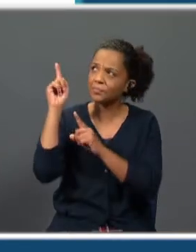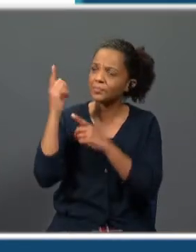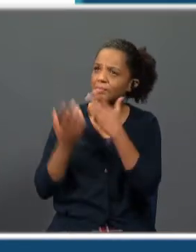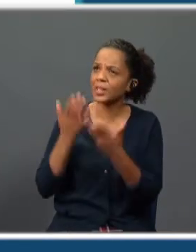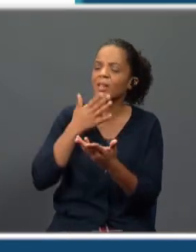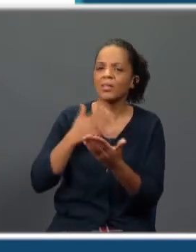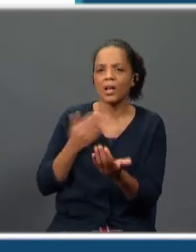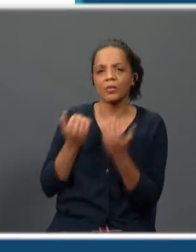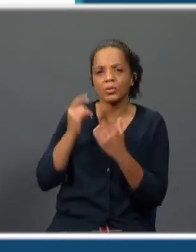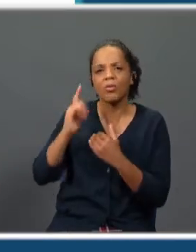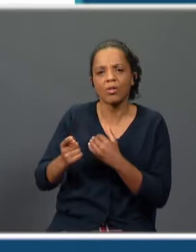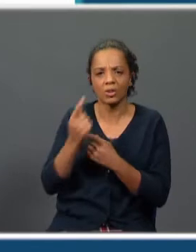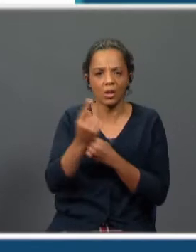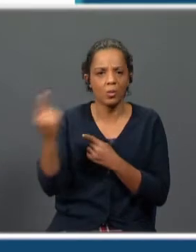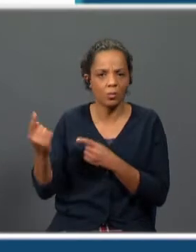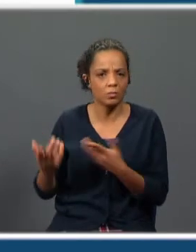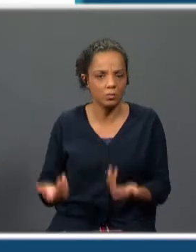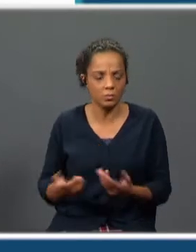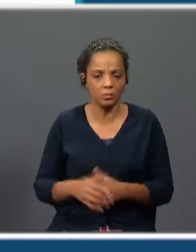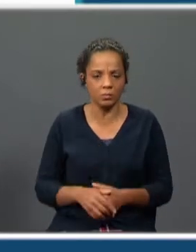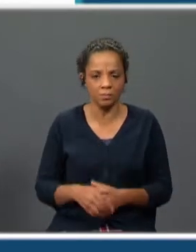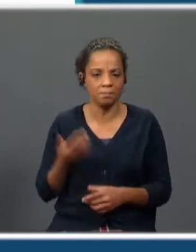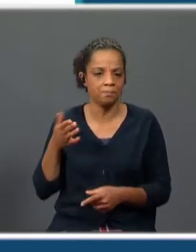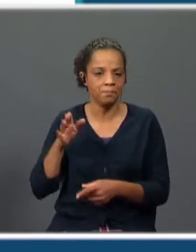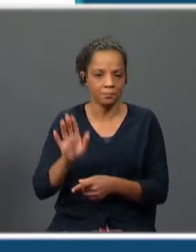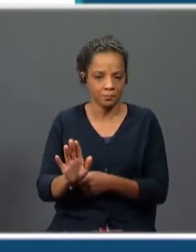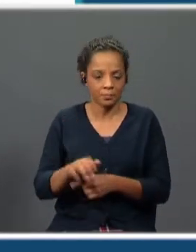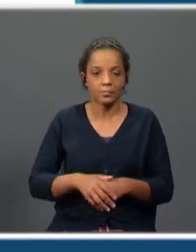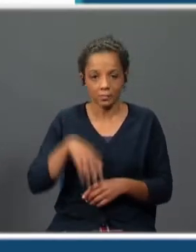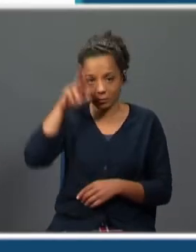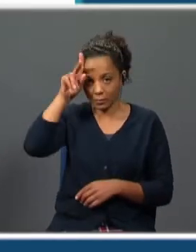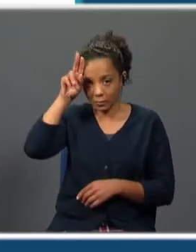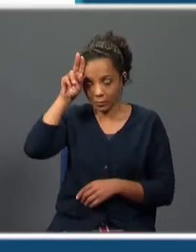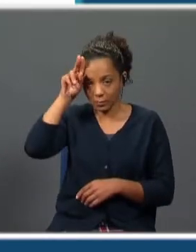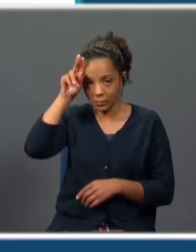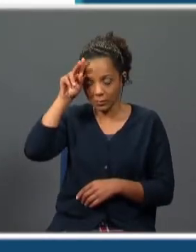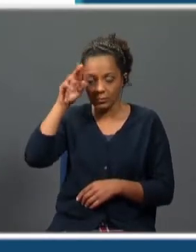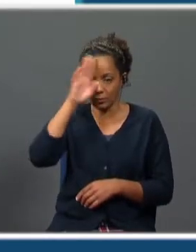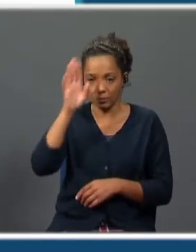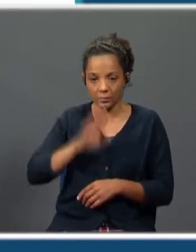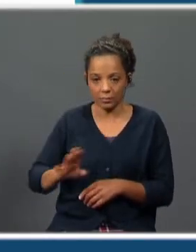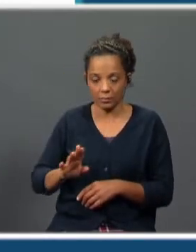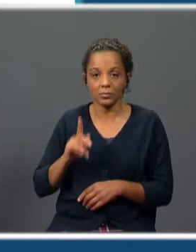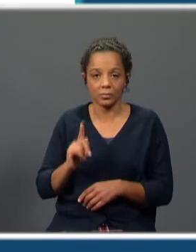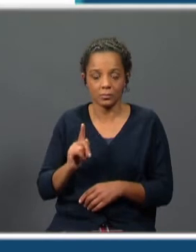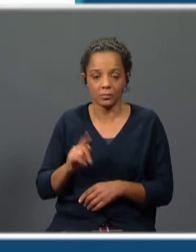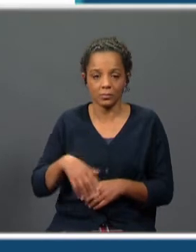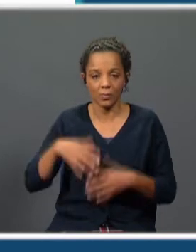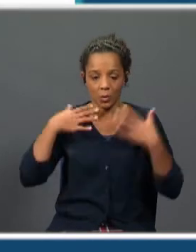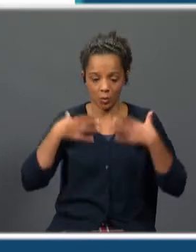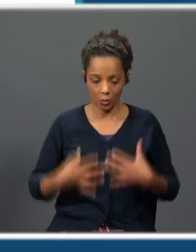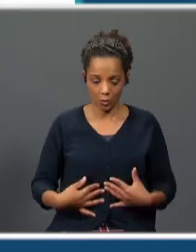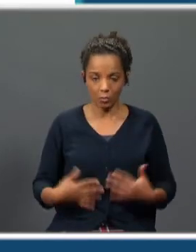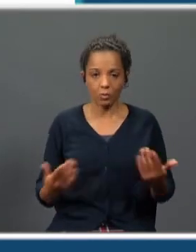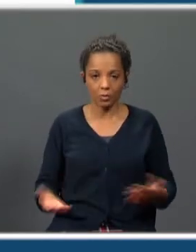saber sobre estas personagens? Ora, por exemplo, o coelhinho, nós já sabemos o quê? Que tem o corpo coberto